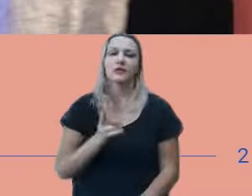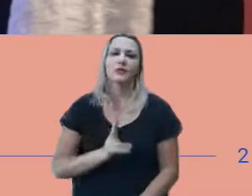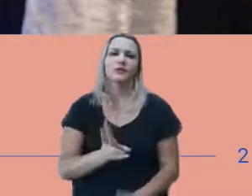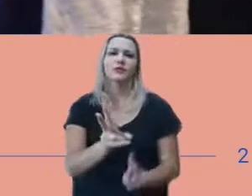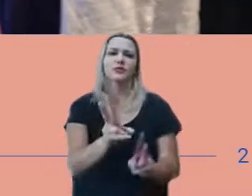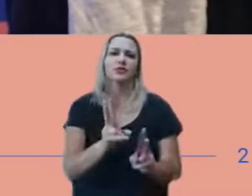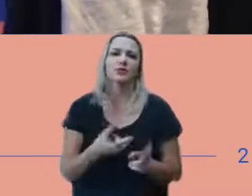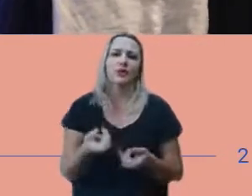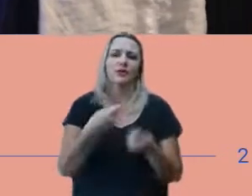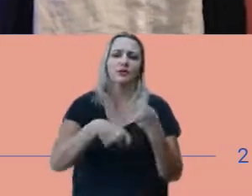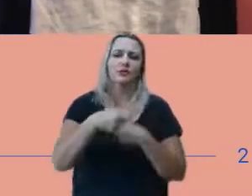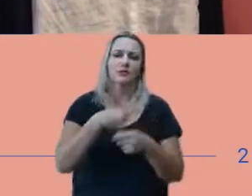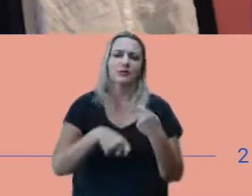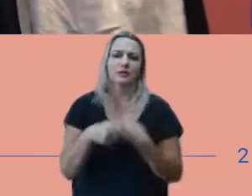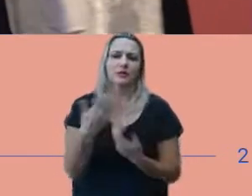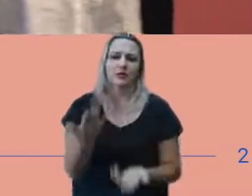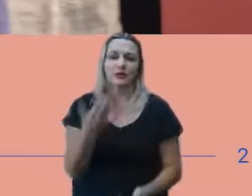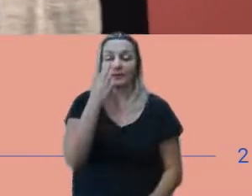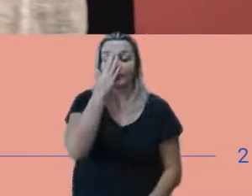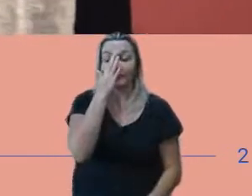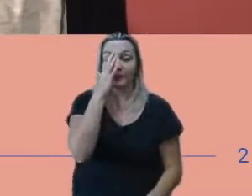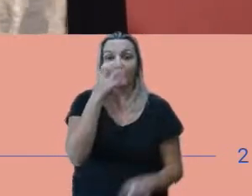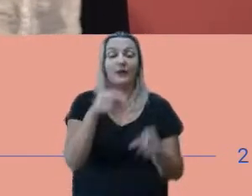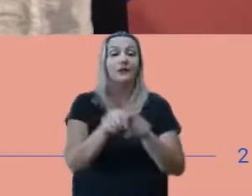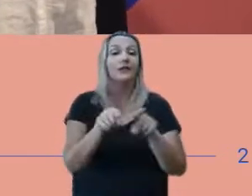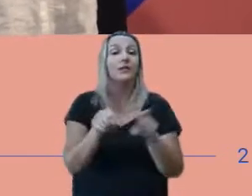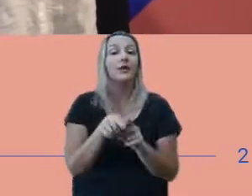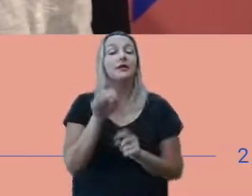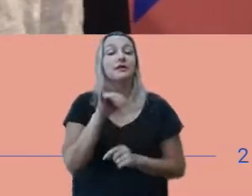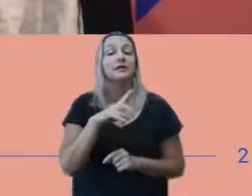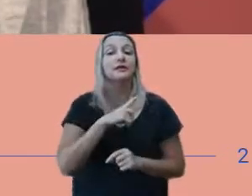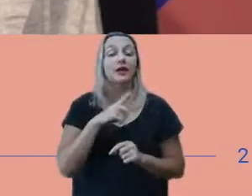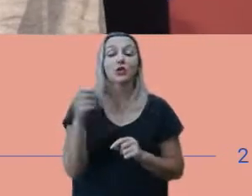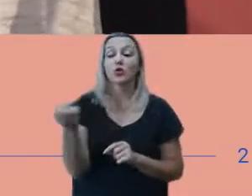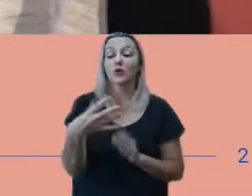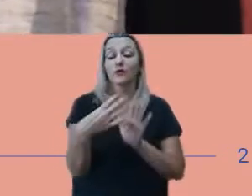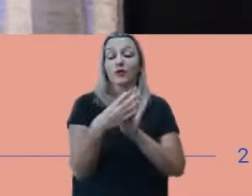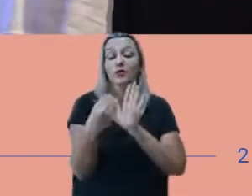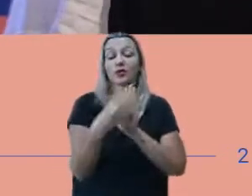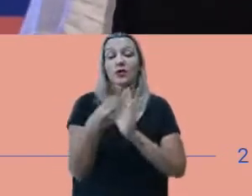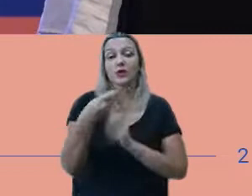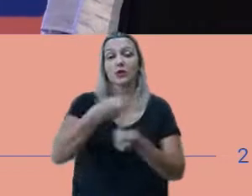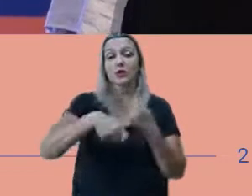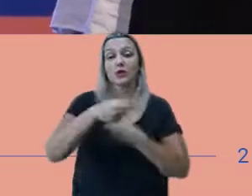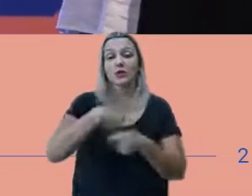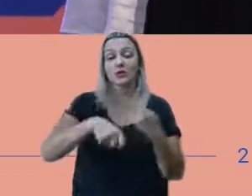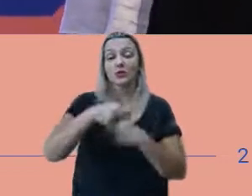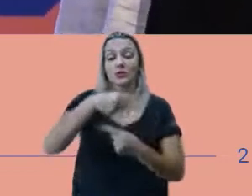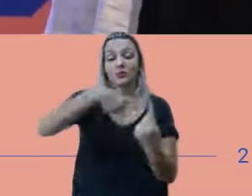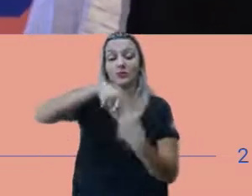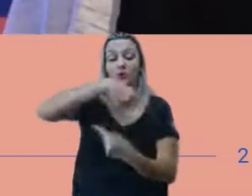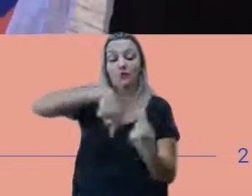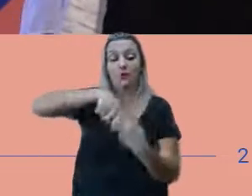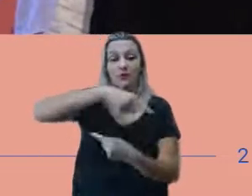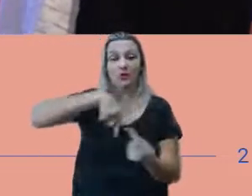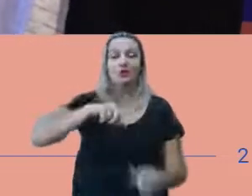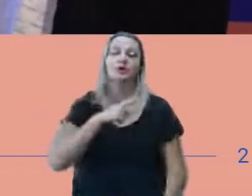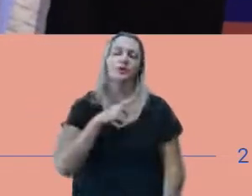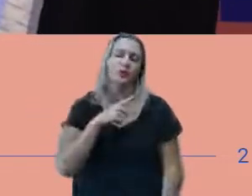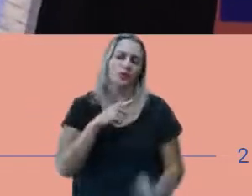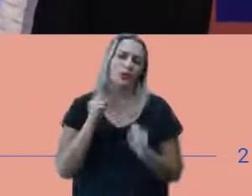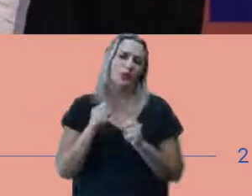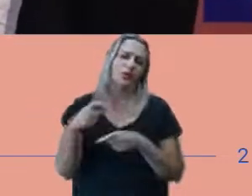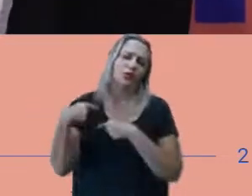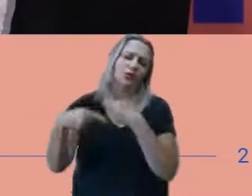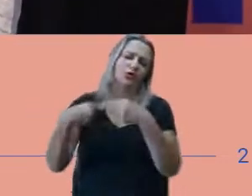Em contrapartida se a gente olhar os novos modelos de negócio de Economia circular a gente pode ter aí uma geração de